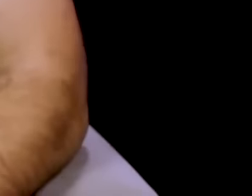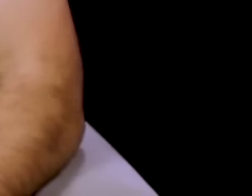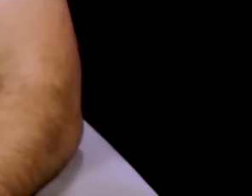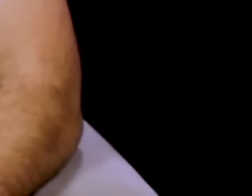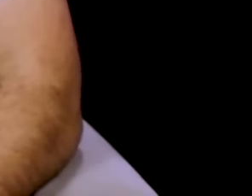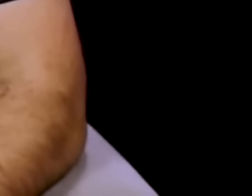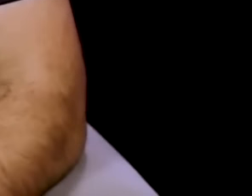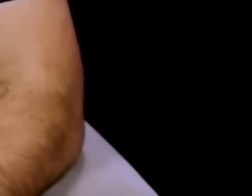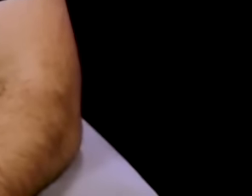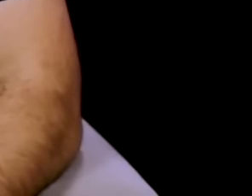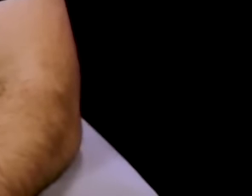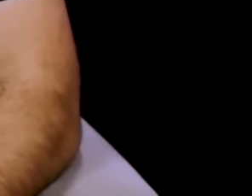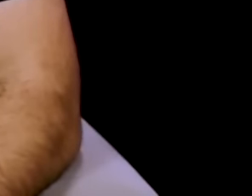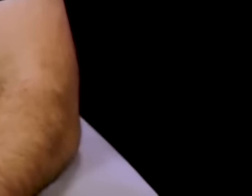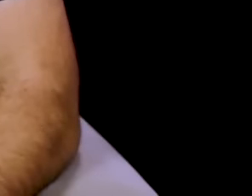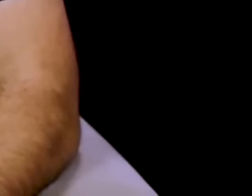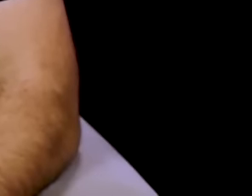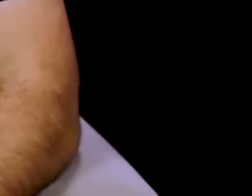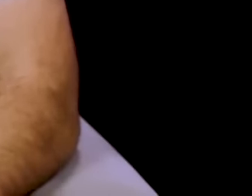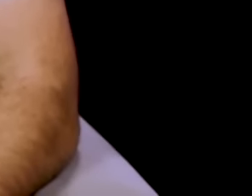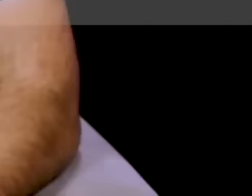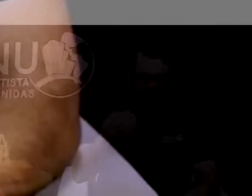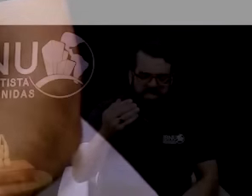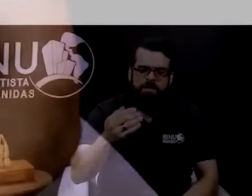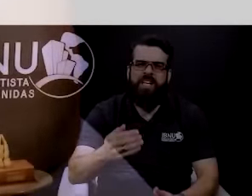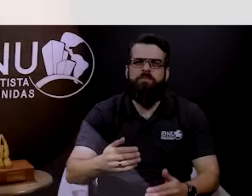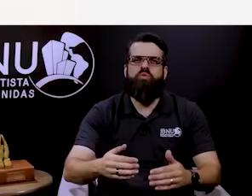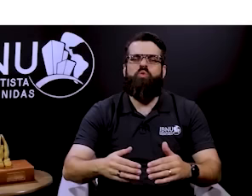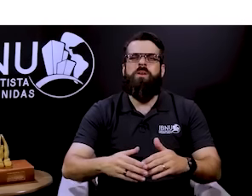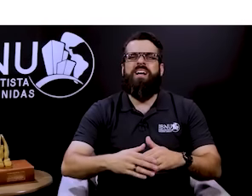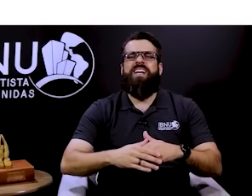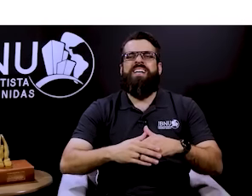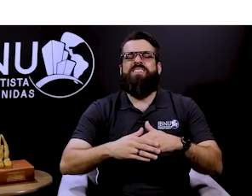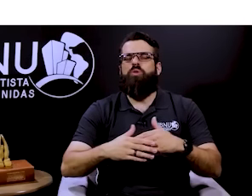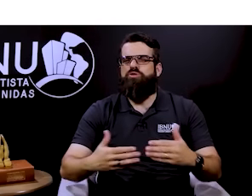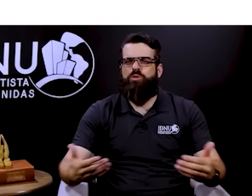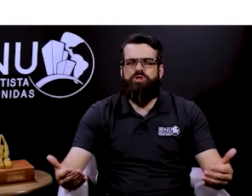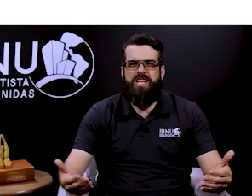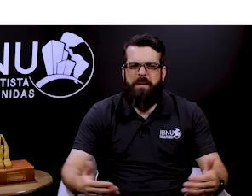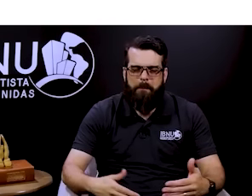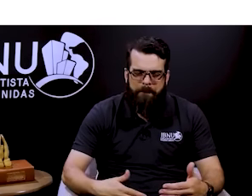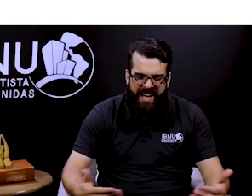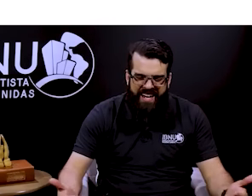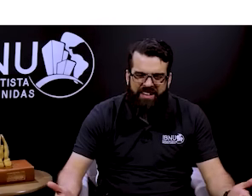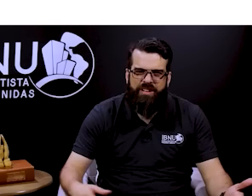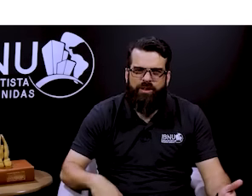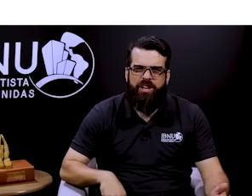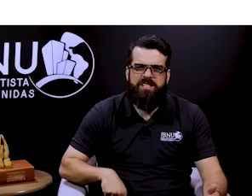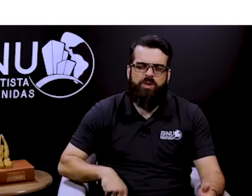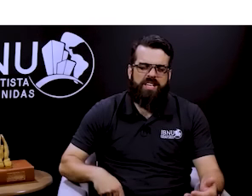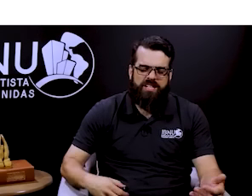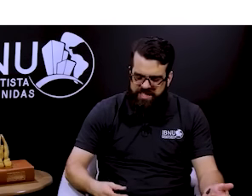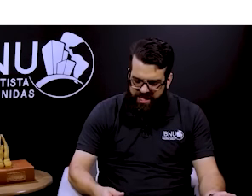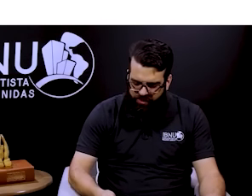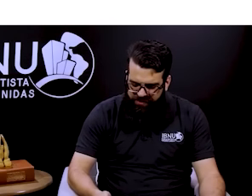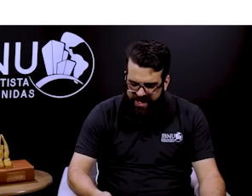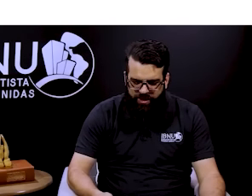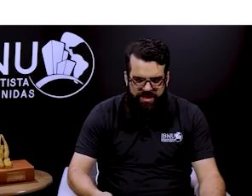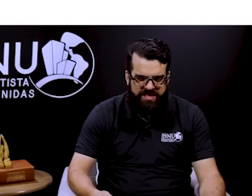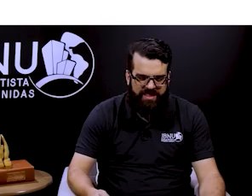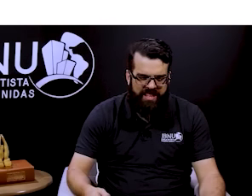Pai, nos protege das tentações. E aí nós terminamos com uma doxologia maravilhosa. O que que diz